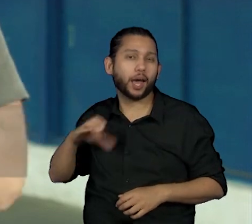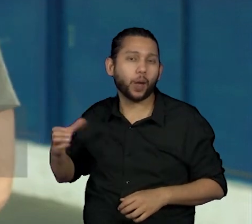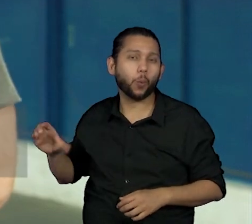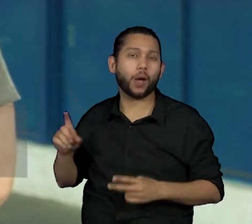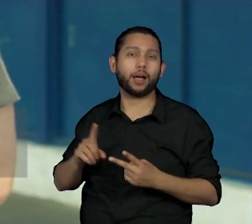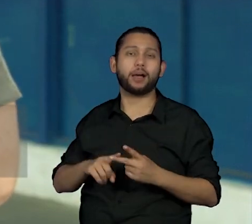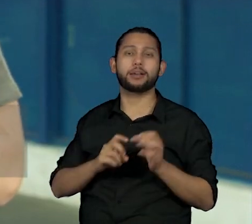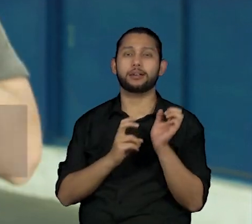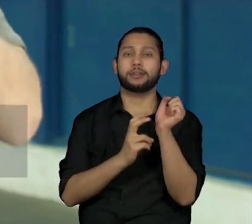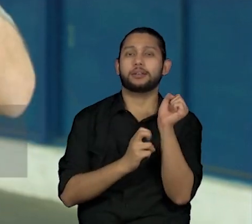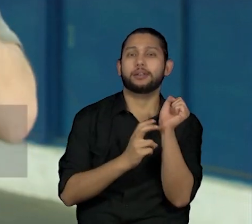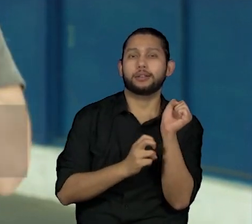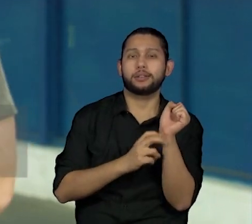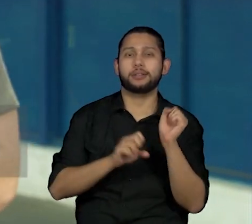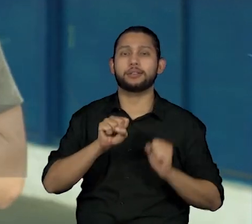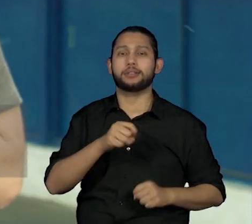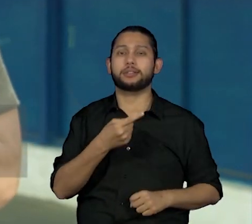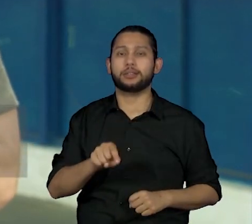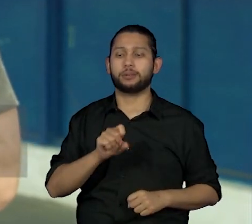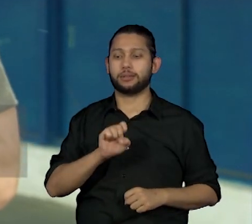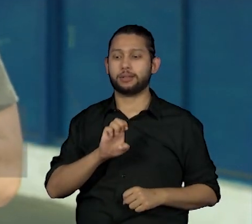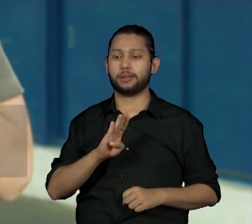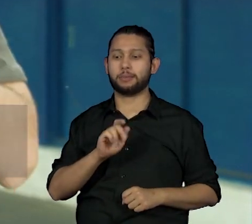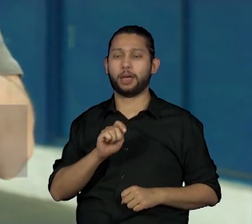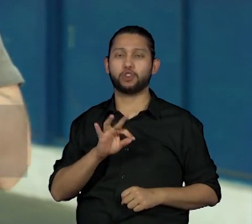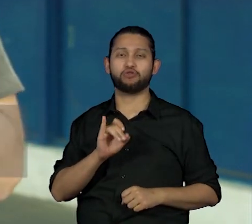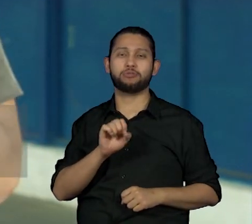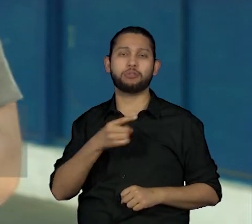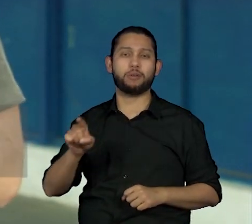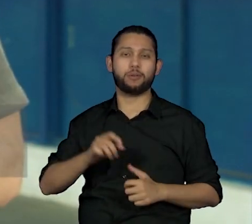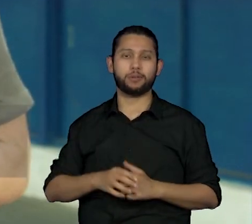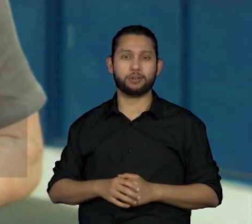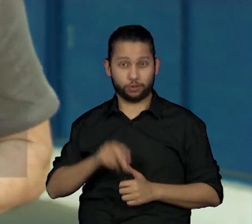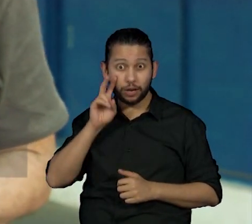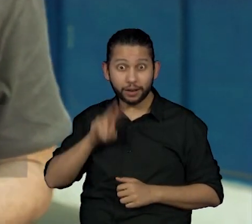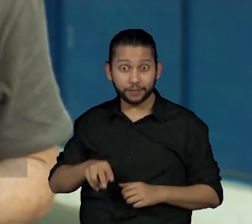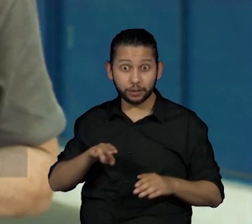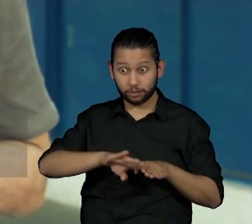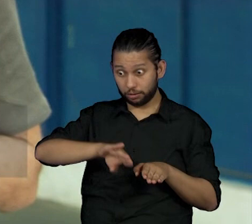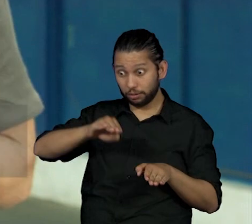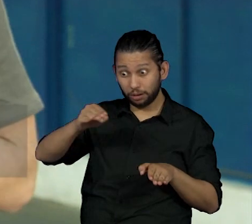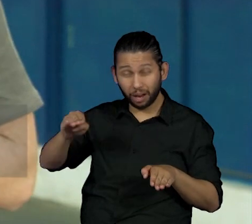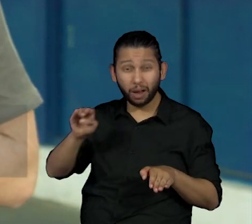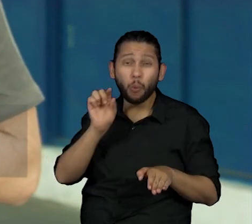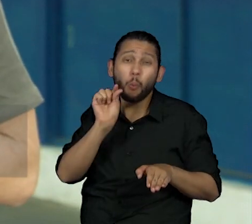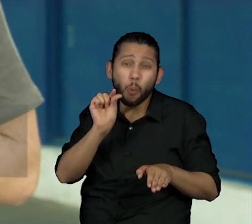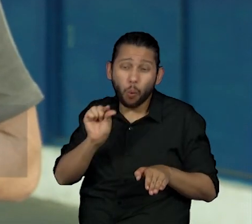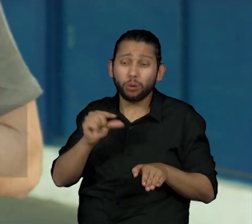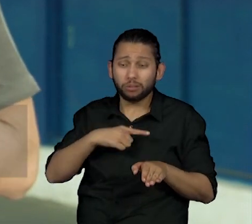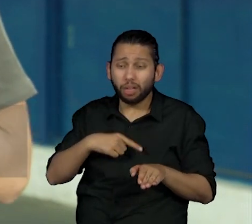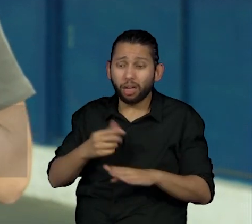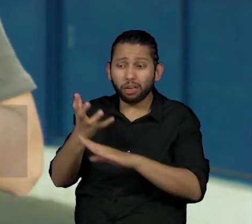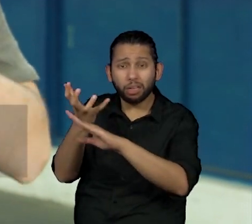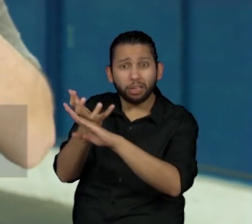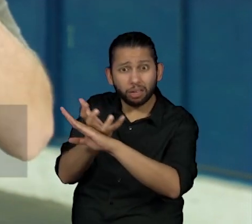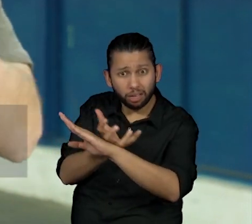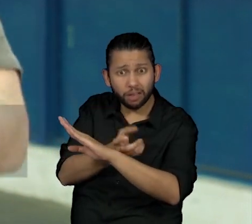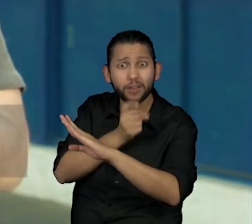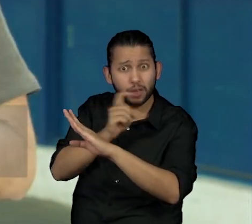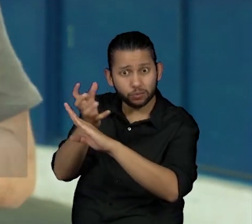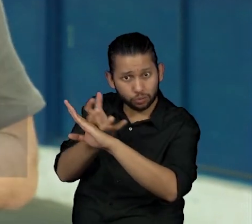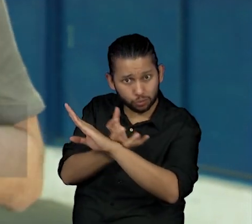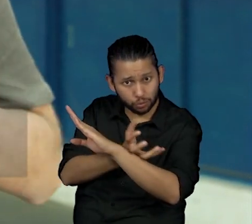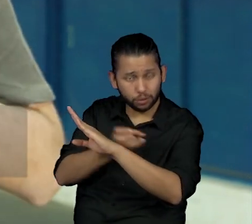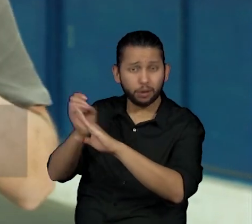São Sebastião. Né? Vocês já devem ter presenciado movimentos de massa, mesmo com vegetação. Mas